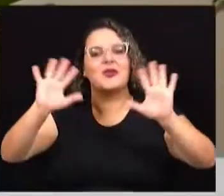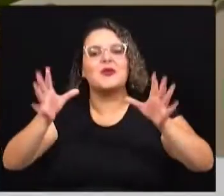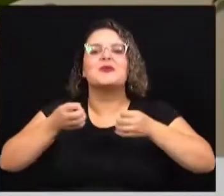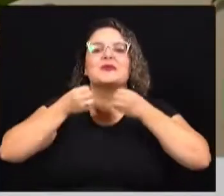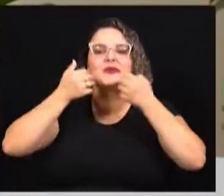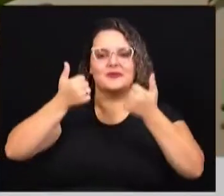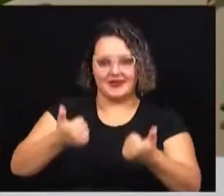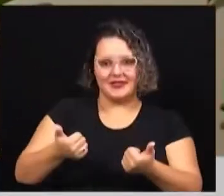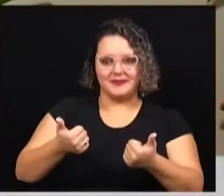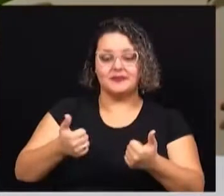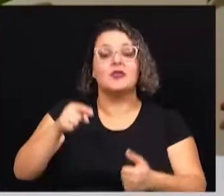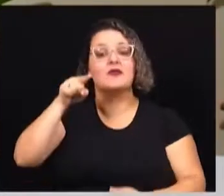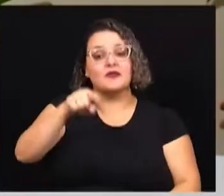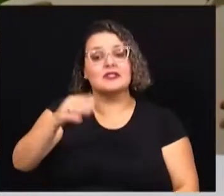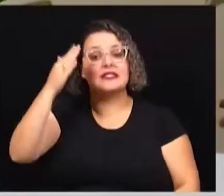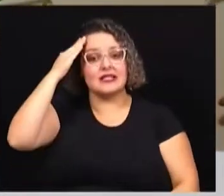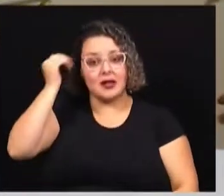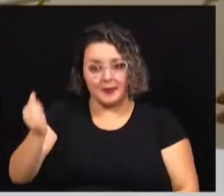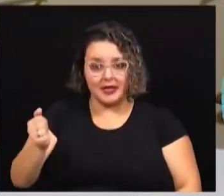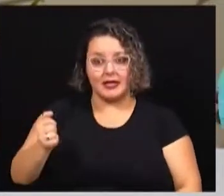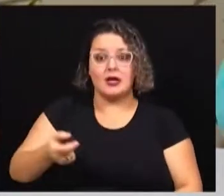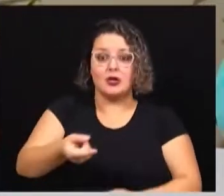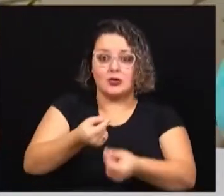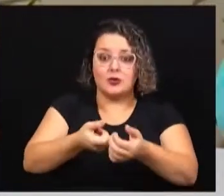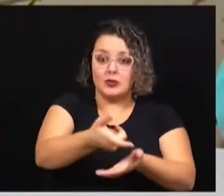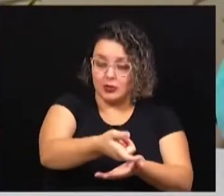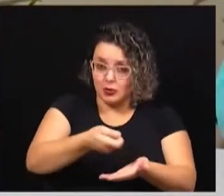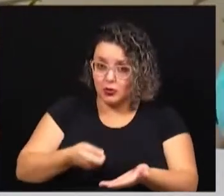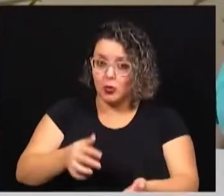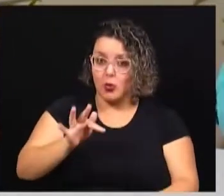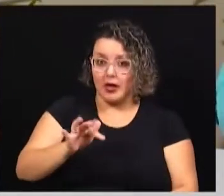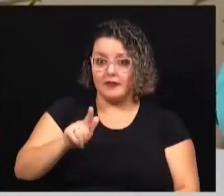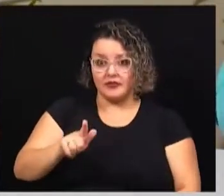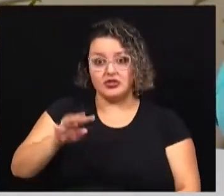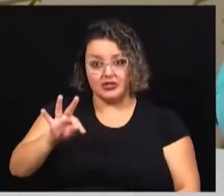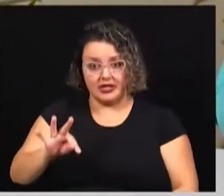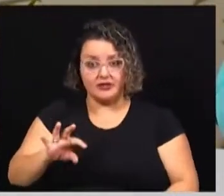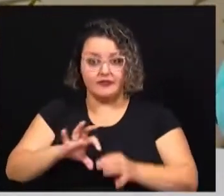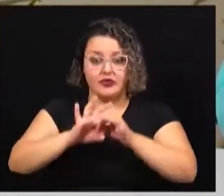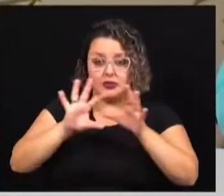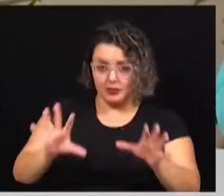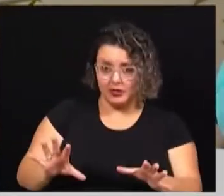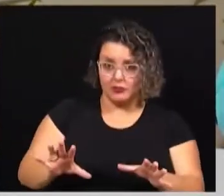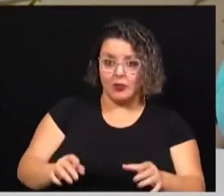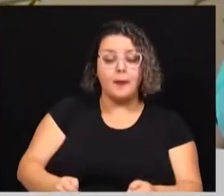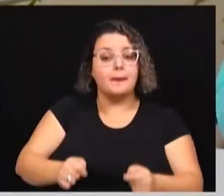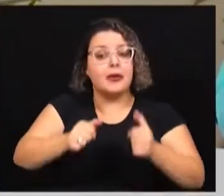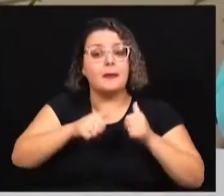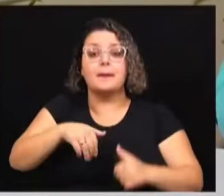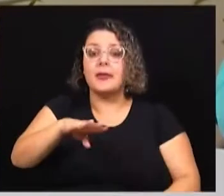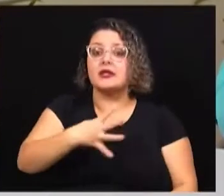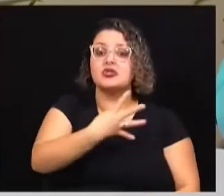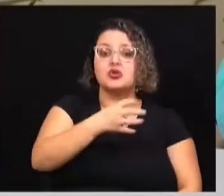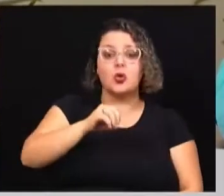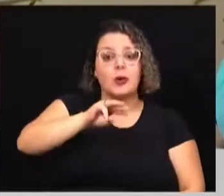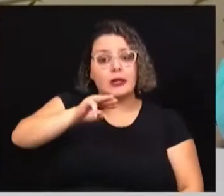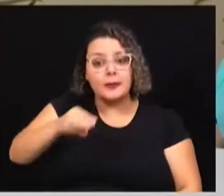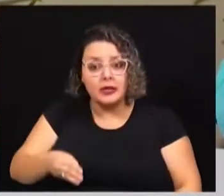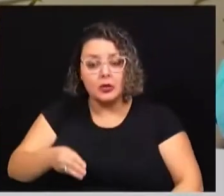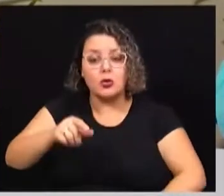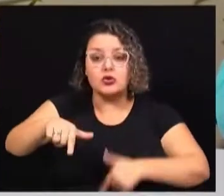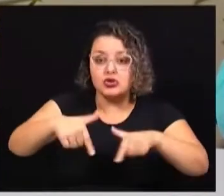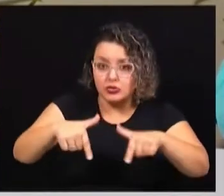Oi, gente, tudo bom? Você sabia que o saque extraordinário do FGTS foi liberado e vai beneficiar mais de 40 milhões